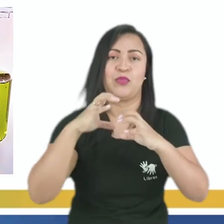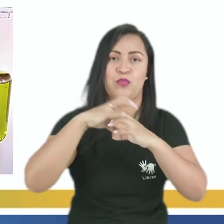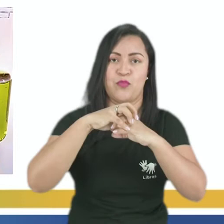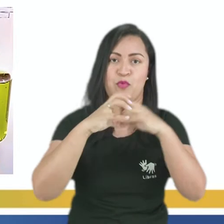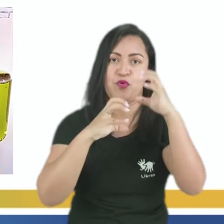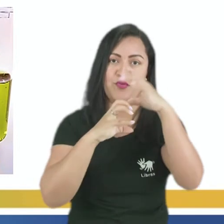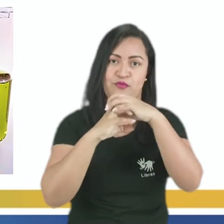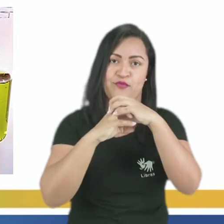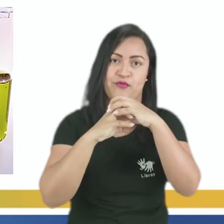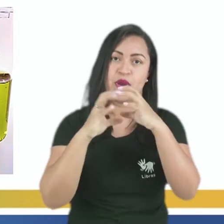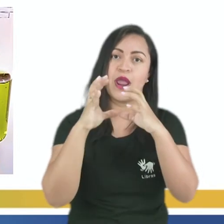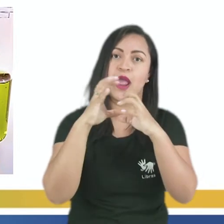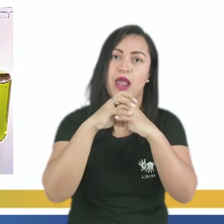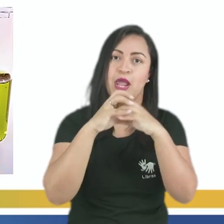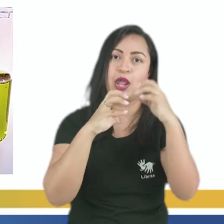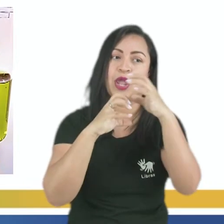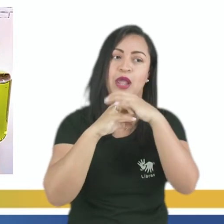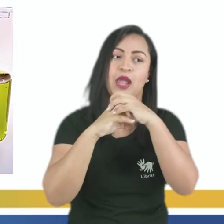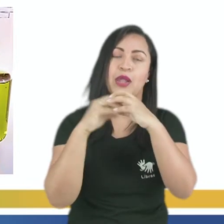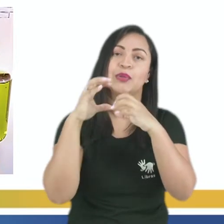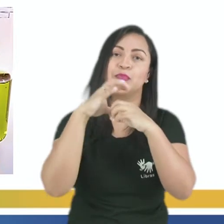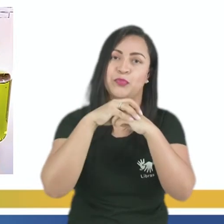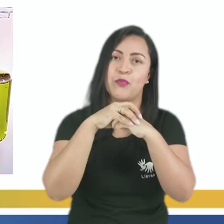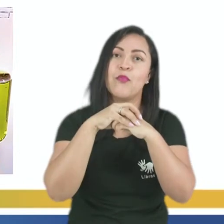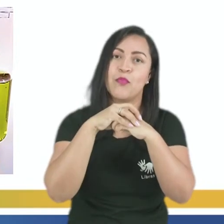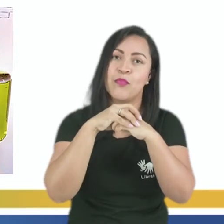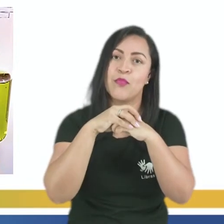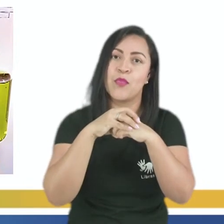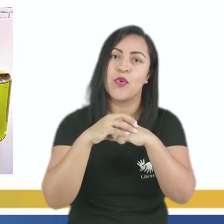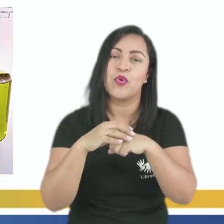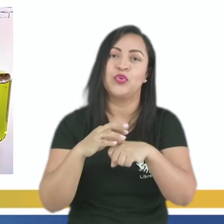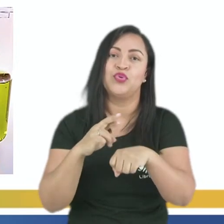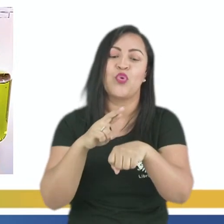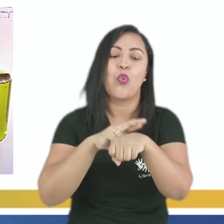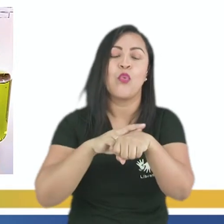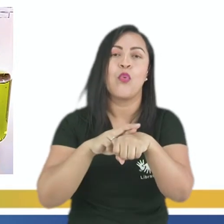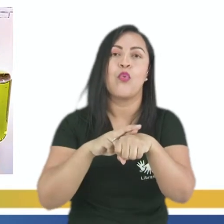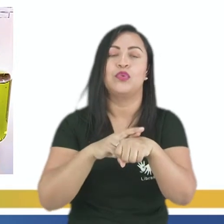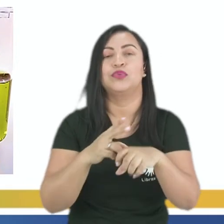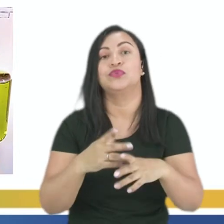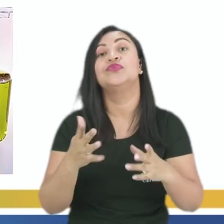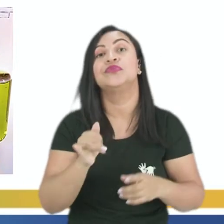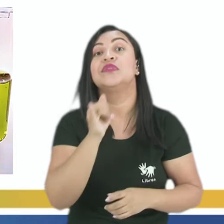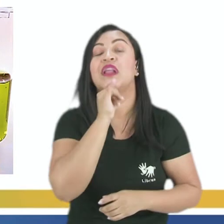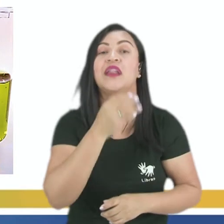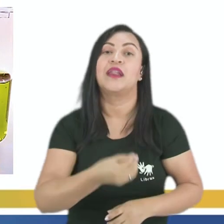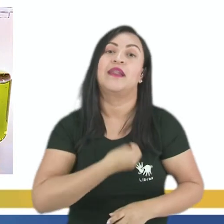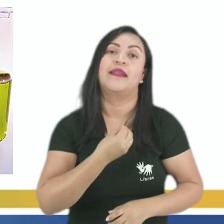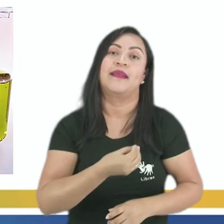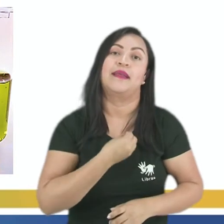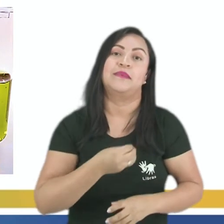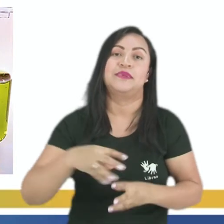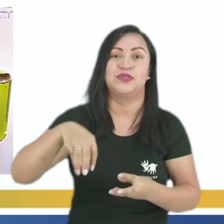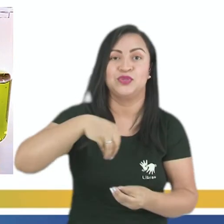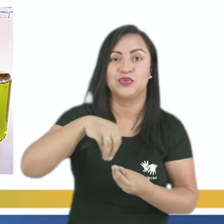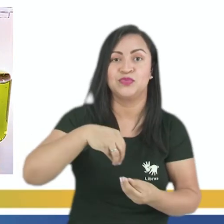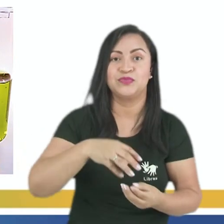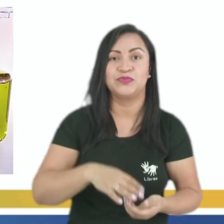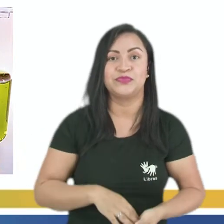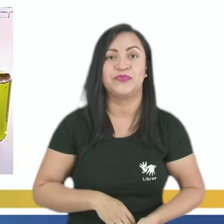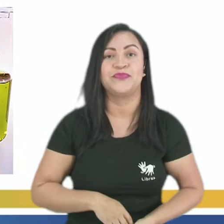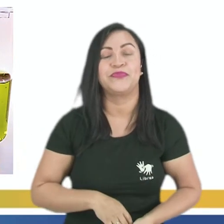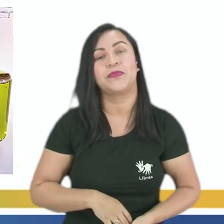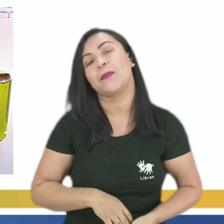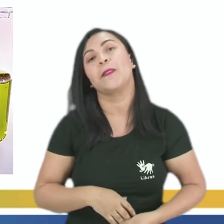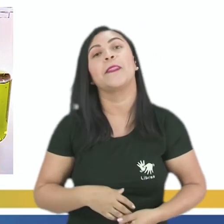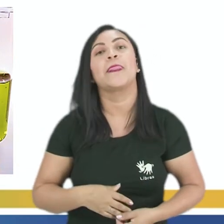um suco do repolho roxo, fervemos o repolho roxo e ele tem a presença de substâncias que vão fazer com